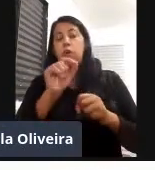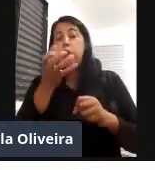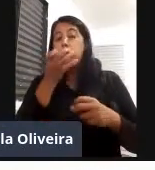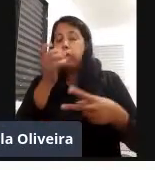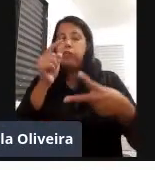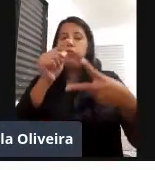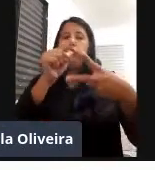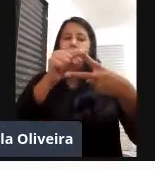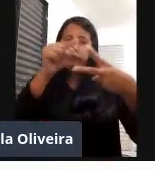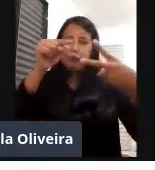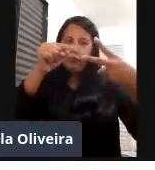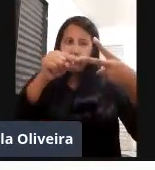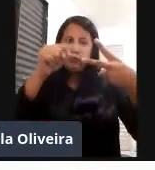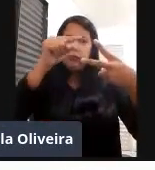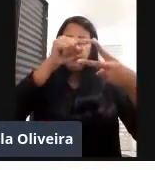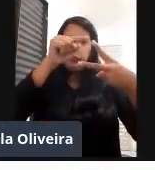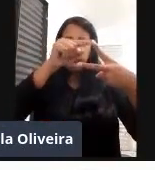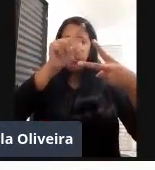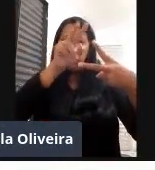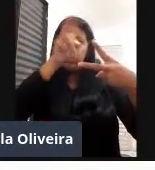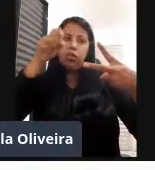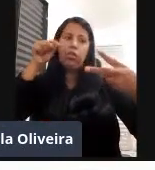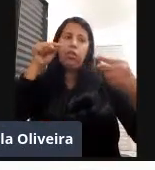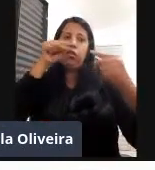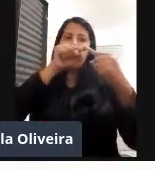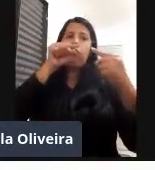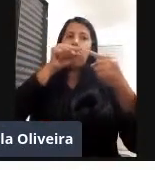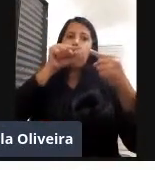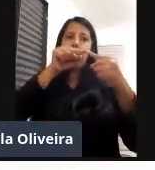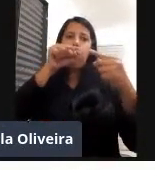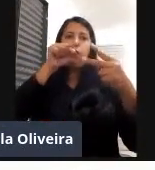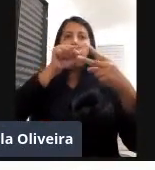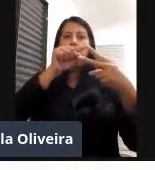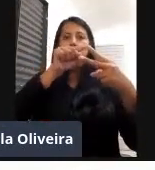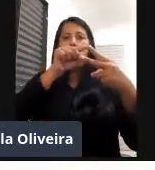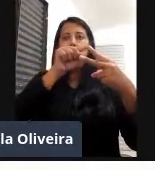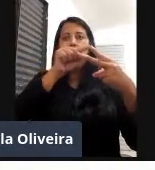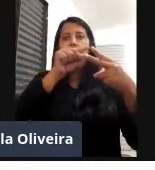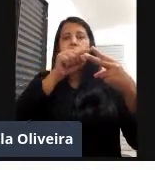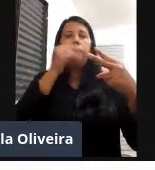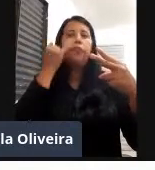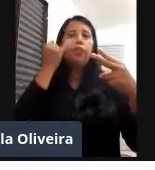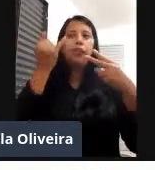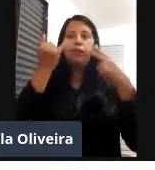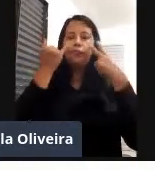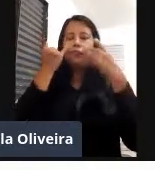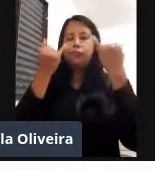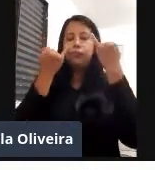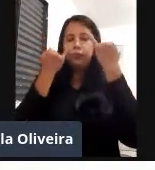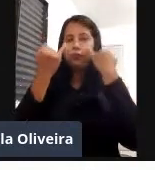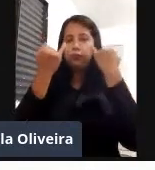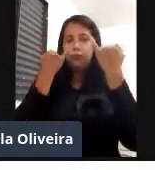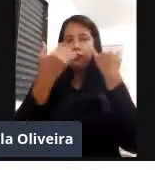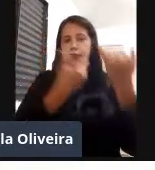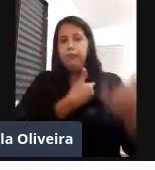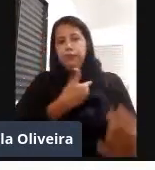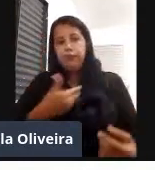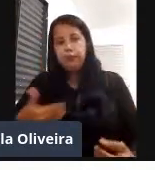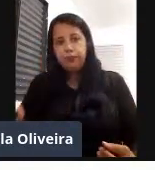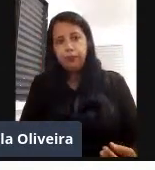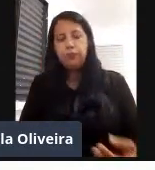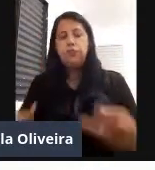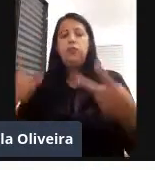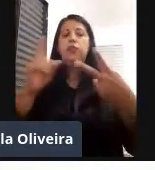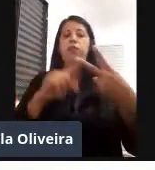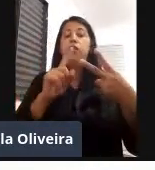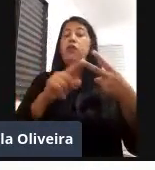textos, teses e dissertações que tenham lá no seu corpo, no texto, no resumo, nas palavras-chave, o